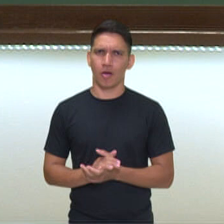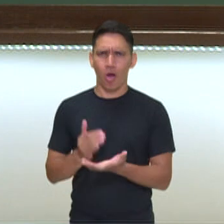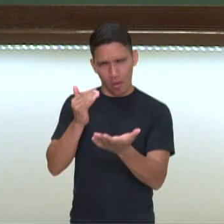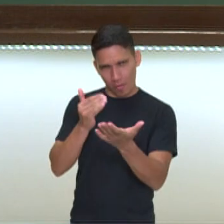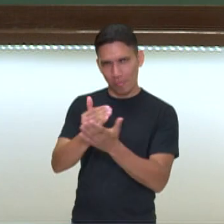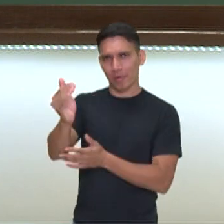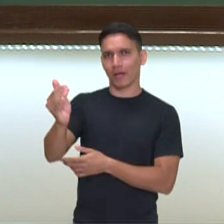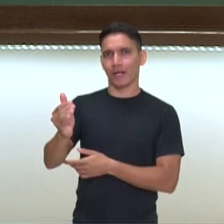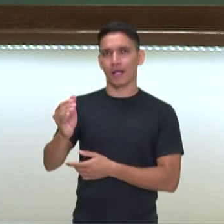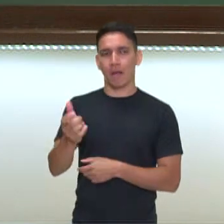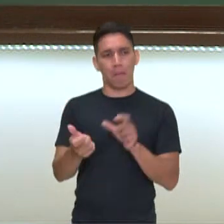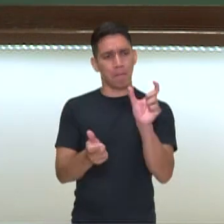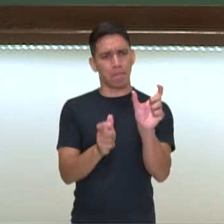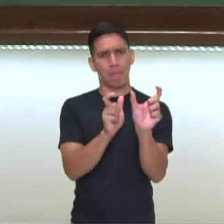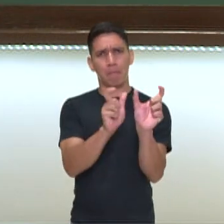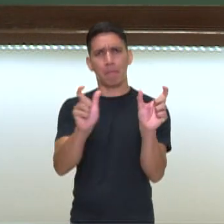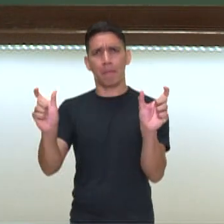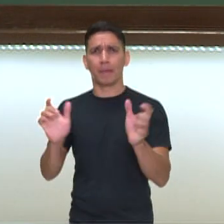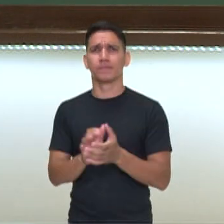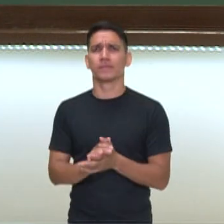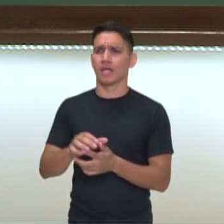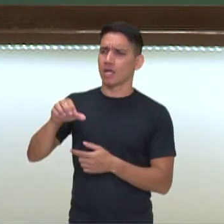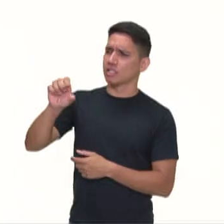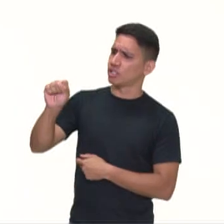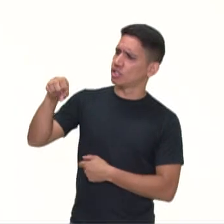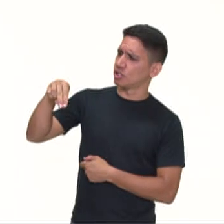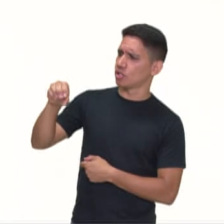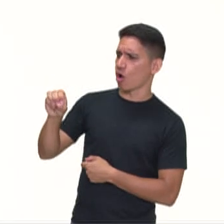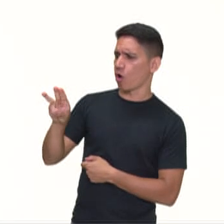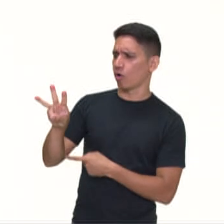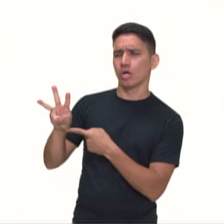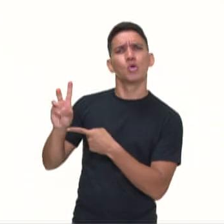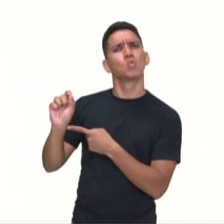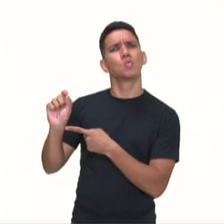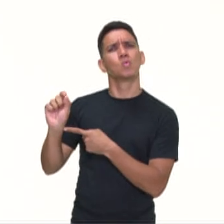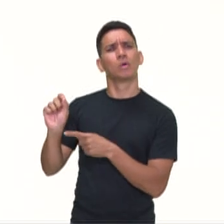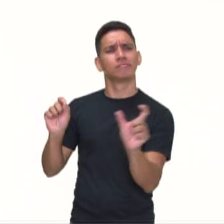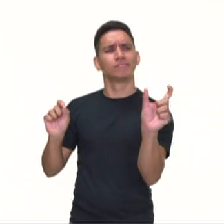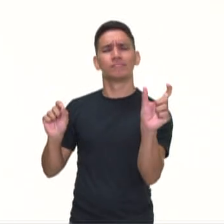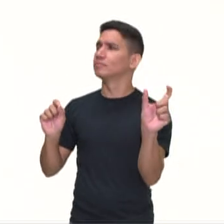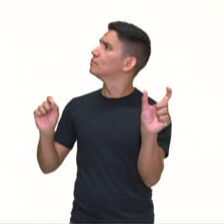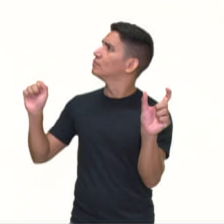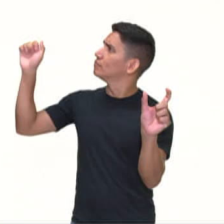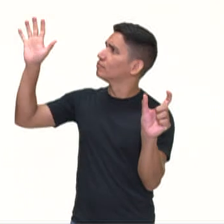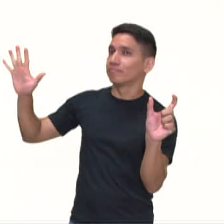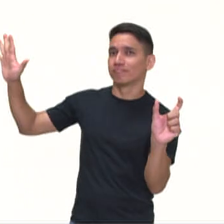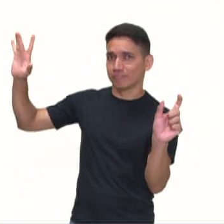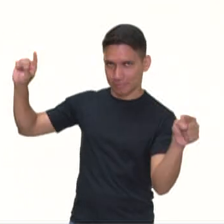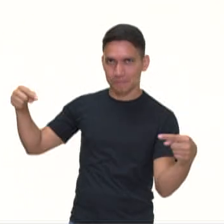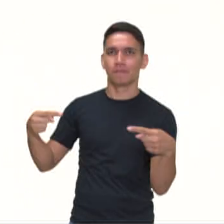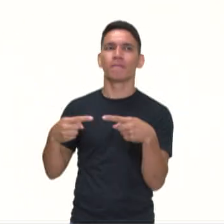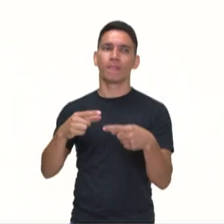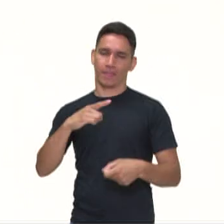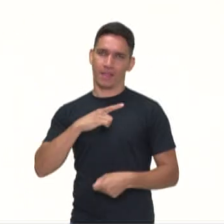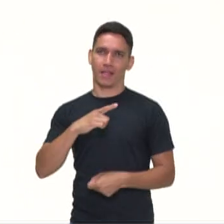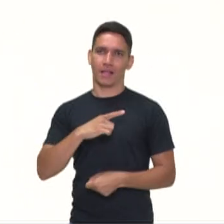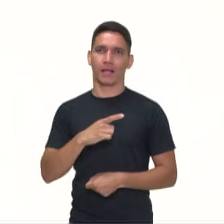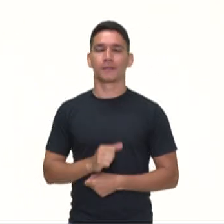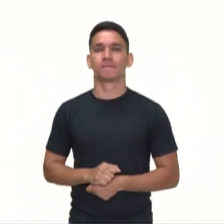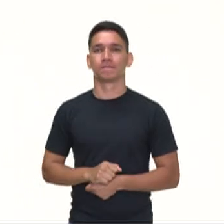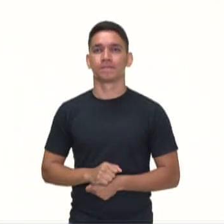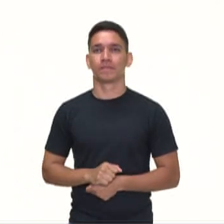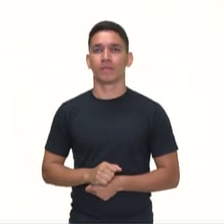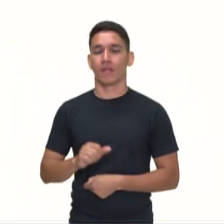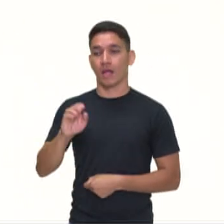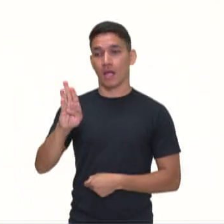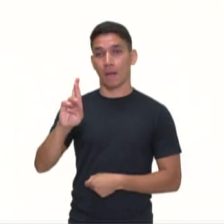Começando as nossas expressões, snow. Então nós temos uma imagem que representa snow. Breakfast. Também. Aqui é variável, né? Cada um tem